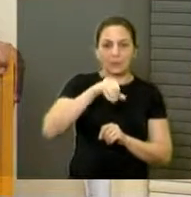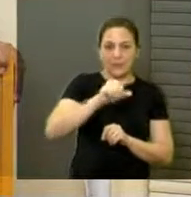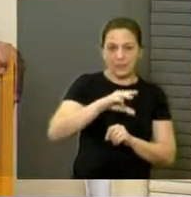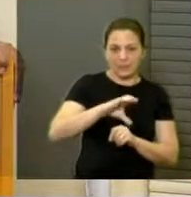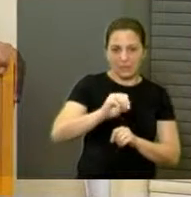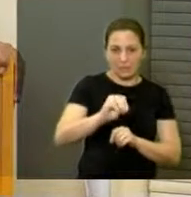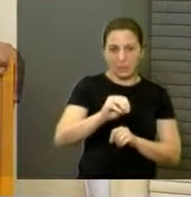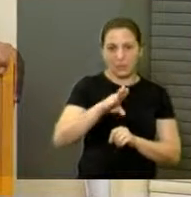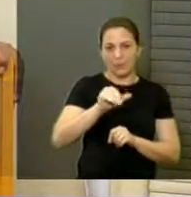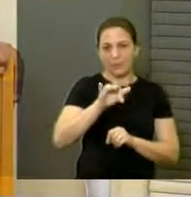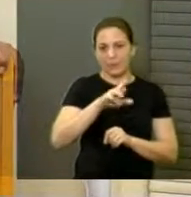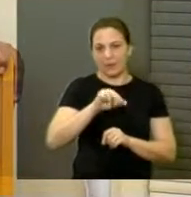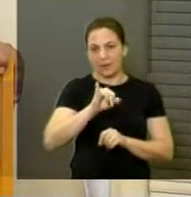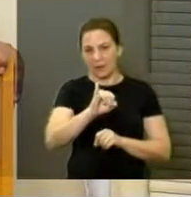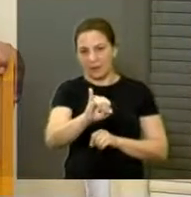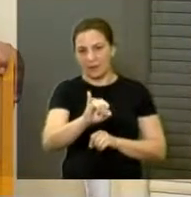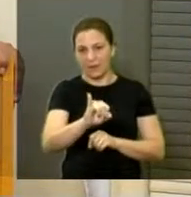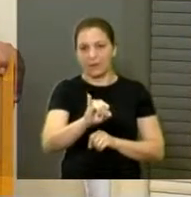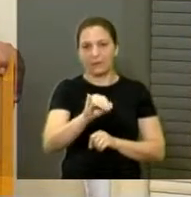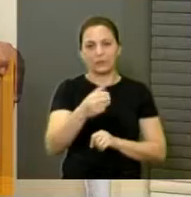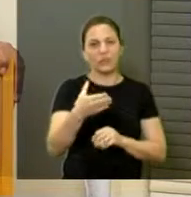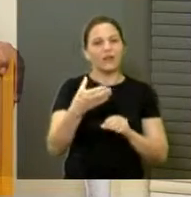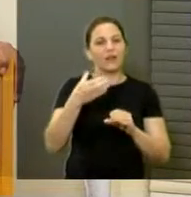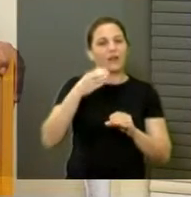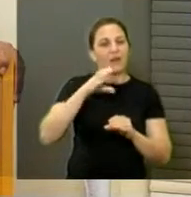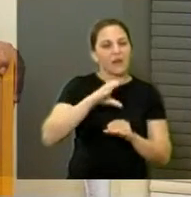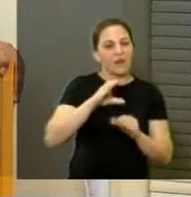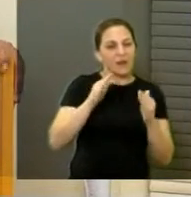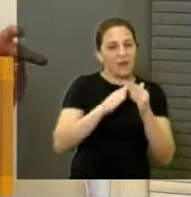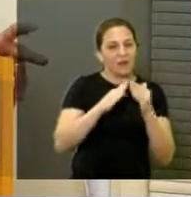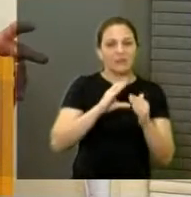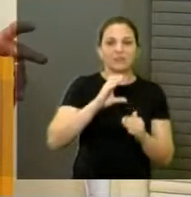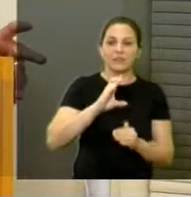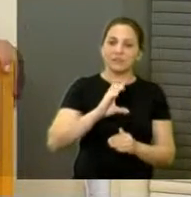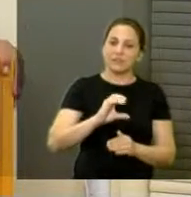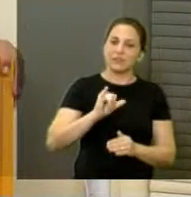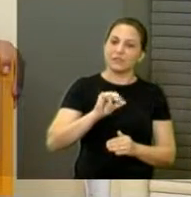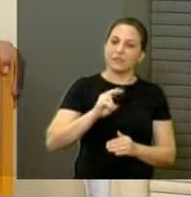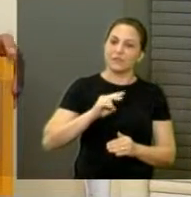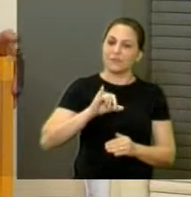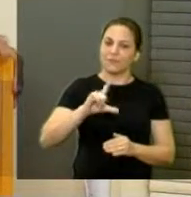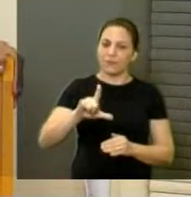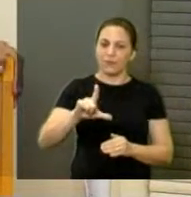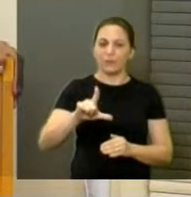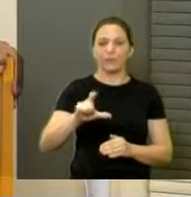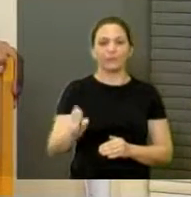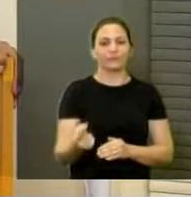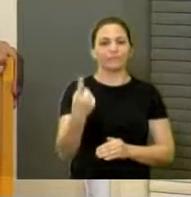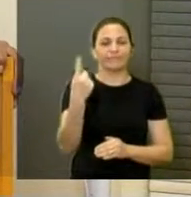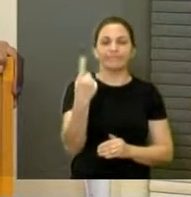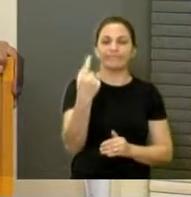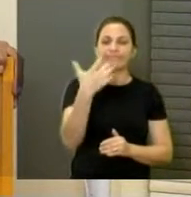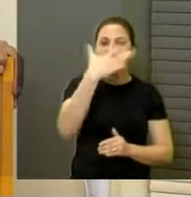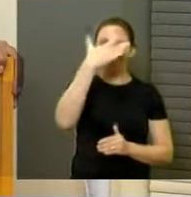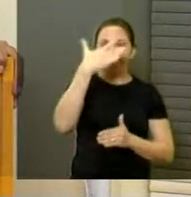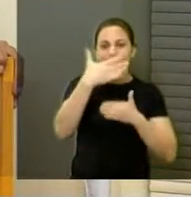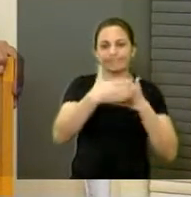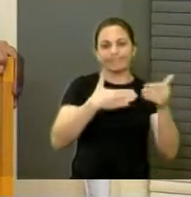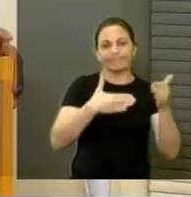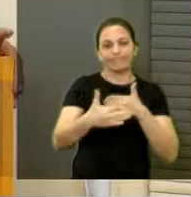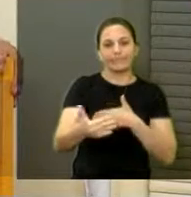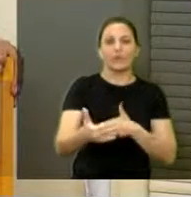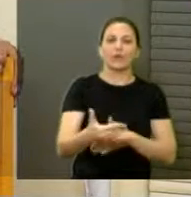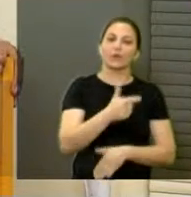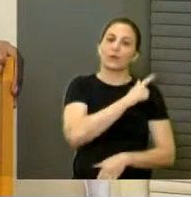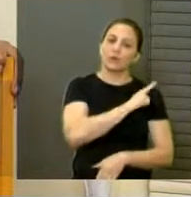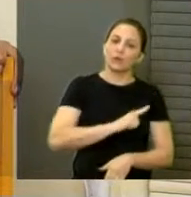Quando o Barbudinho lá era presidente. Então, me estranha. Eu acredito que qualquer governador